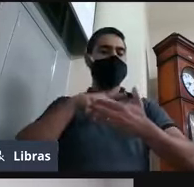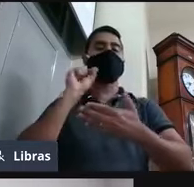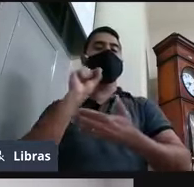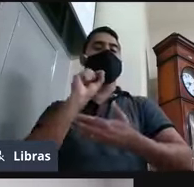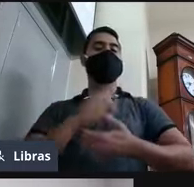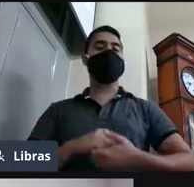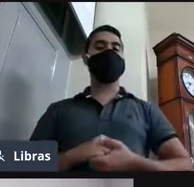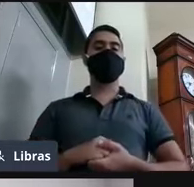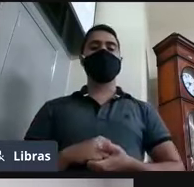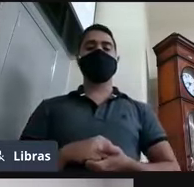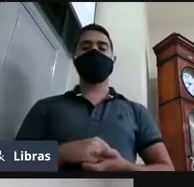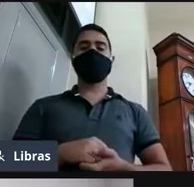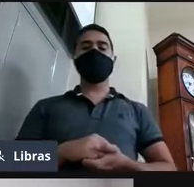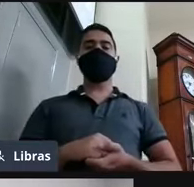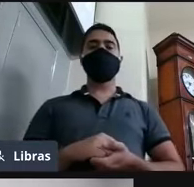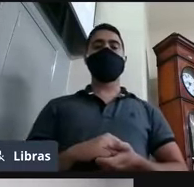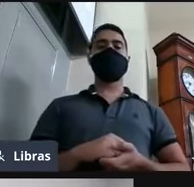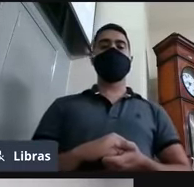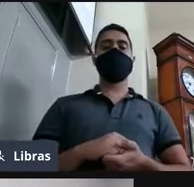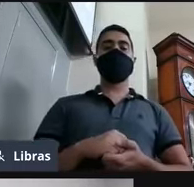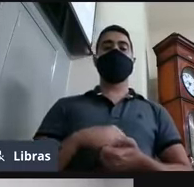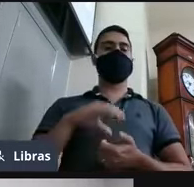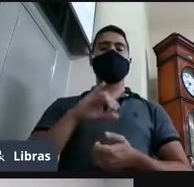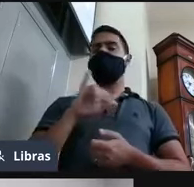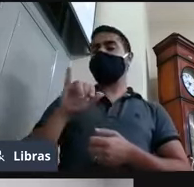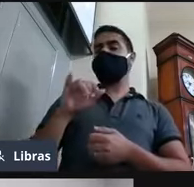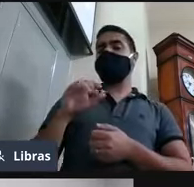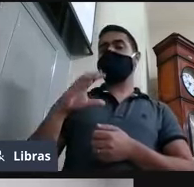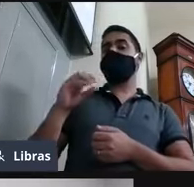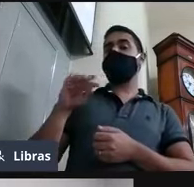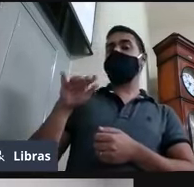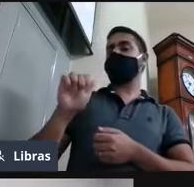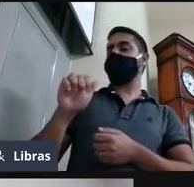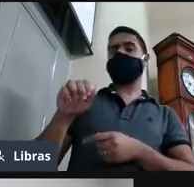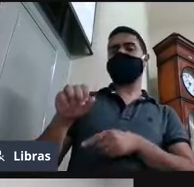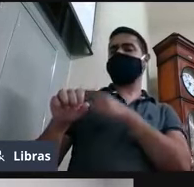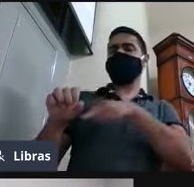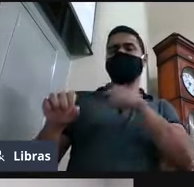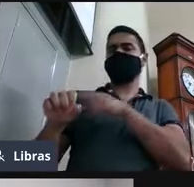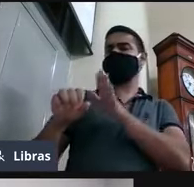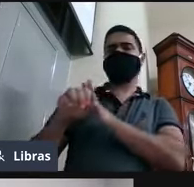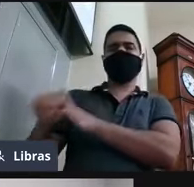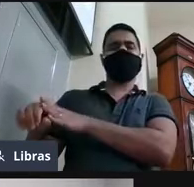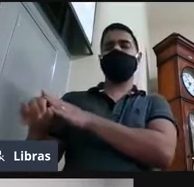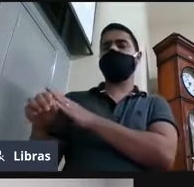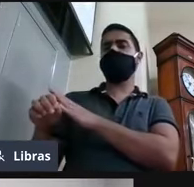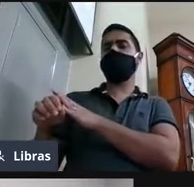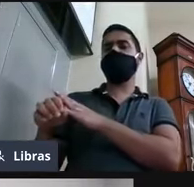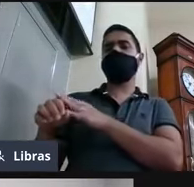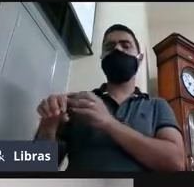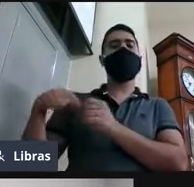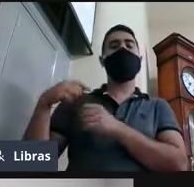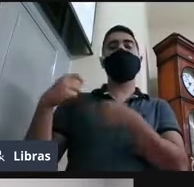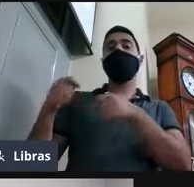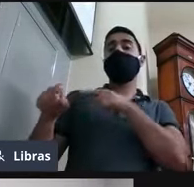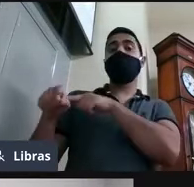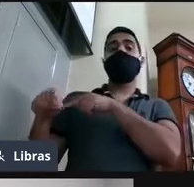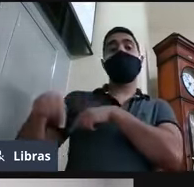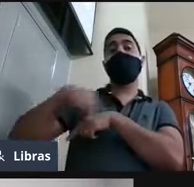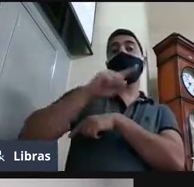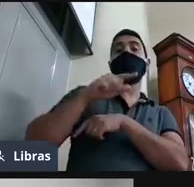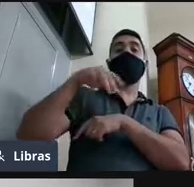preceitos. Item C. Rejeitadas as contas, serão estas imediatamente remetidas ao